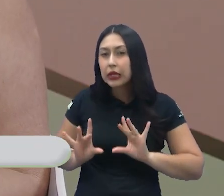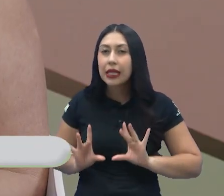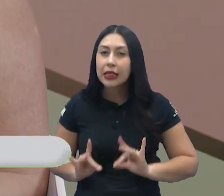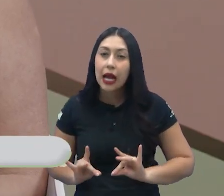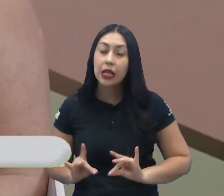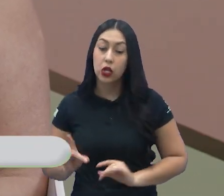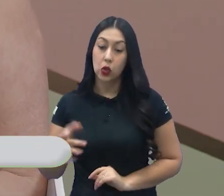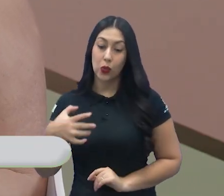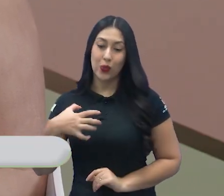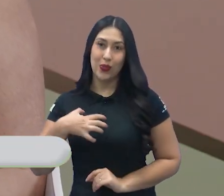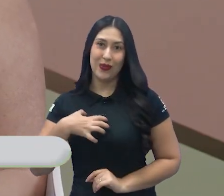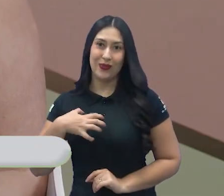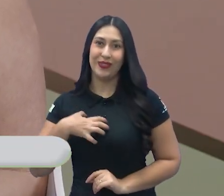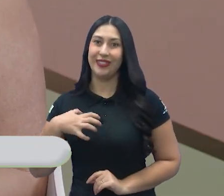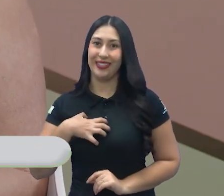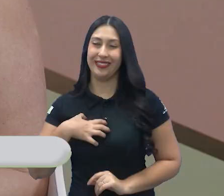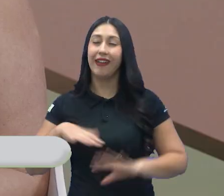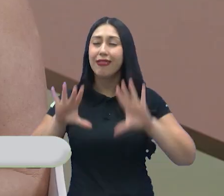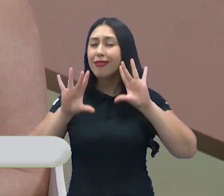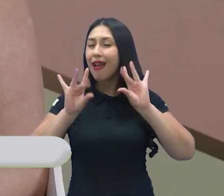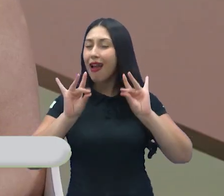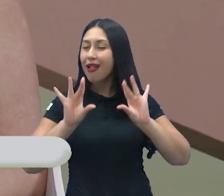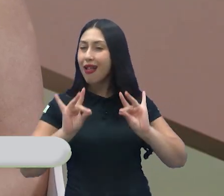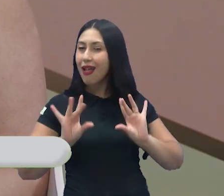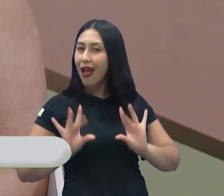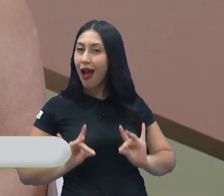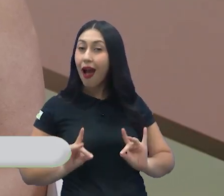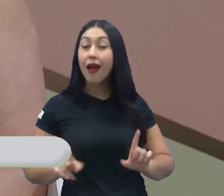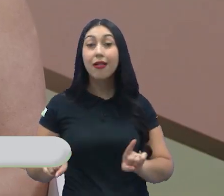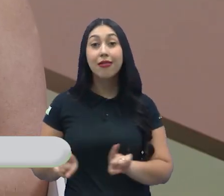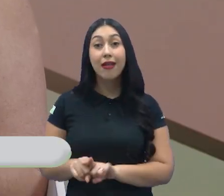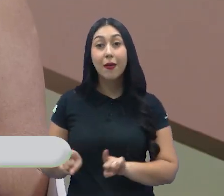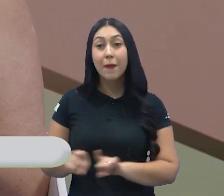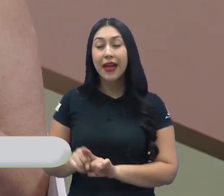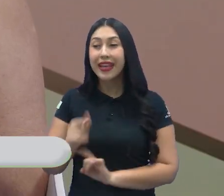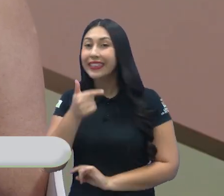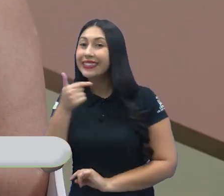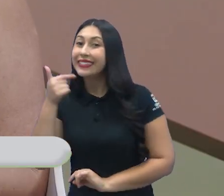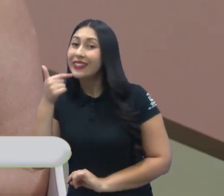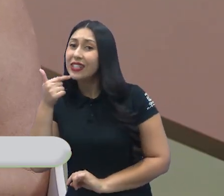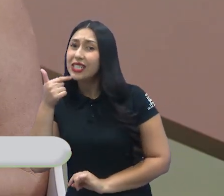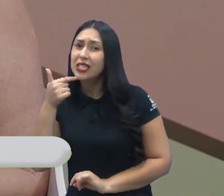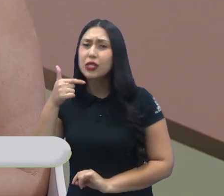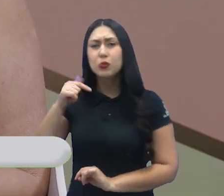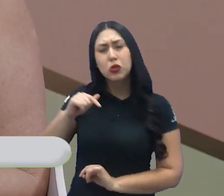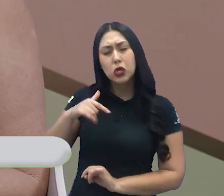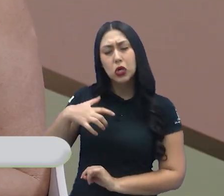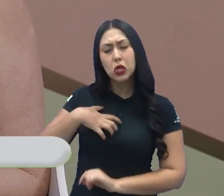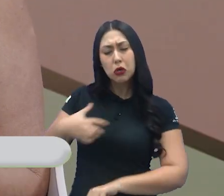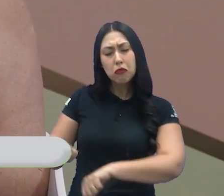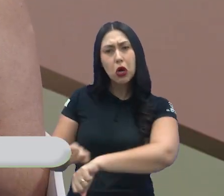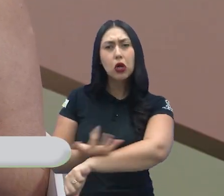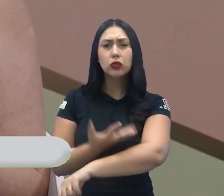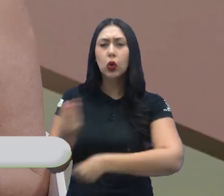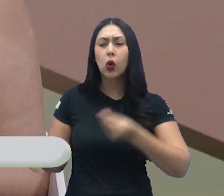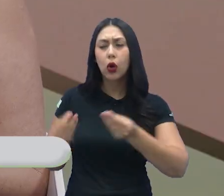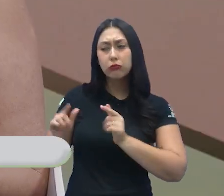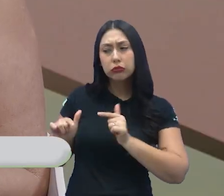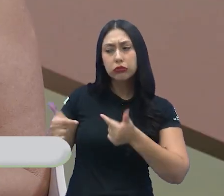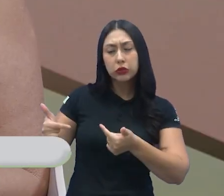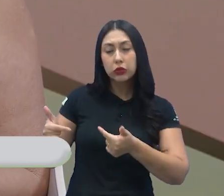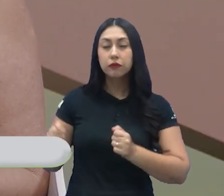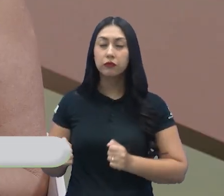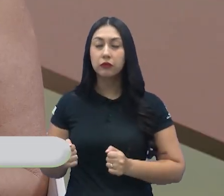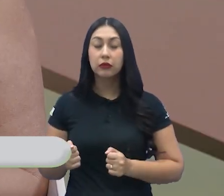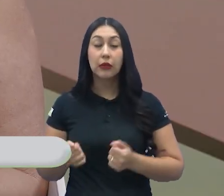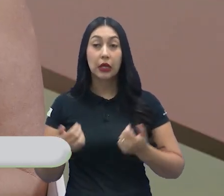nosso jeito de ser. E tem a ver com o nosso humor, né? Como que a gente lida com as situações. Então, como que eu